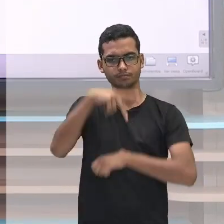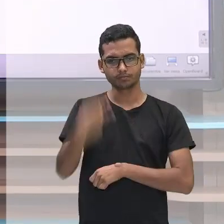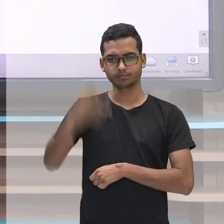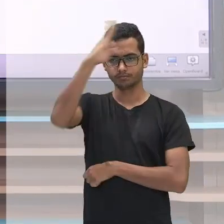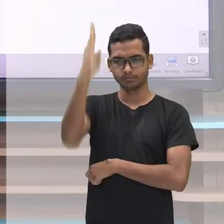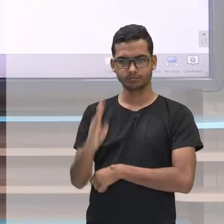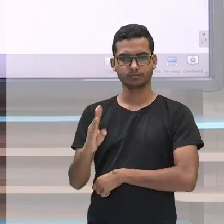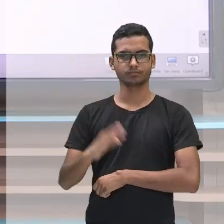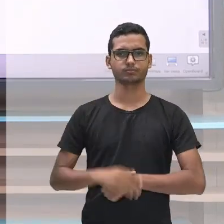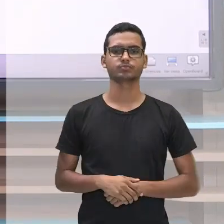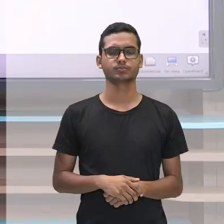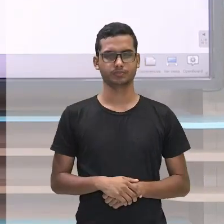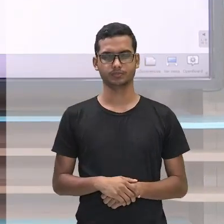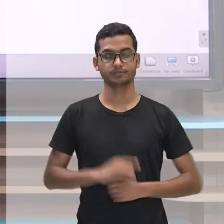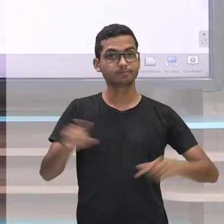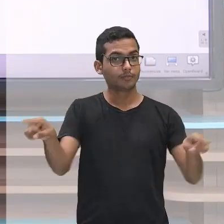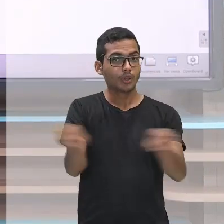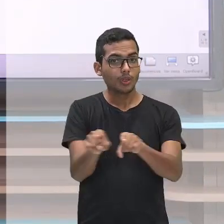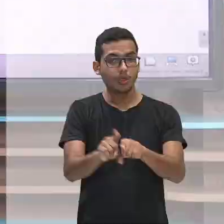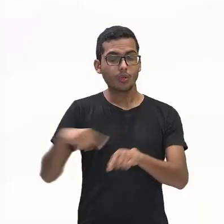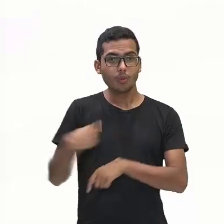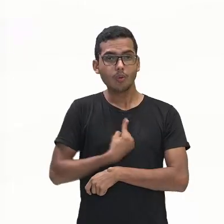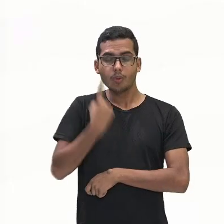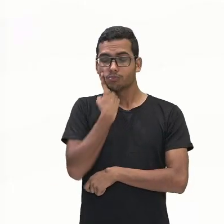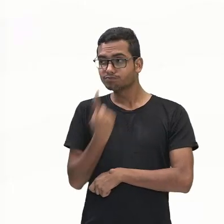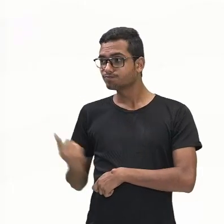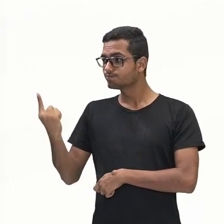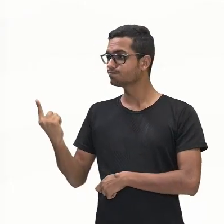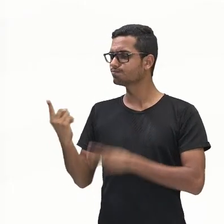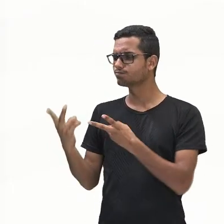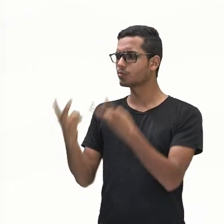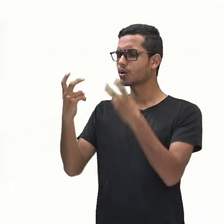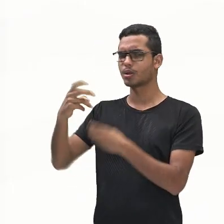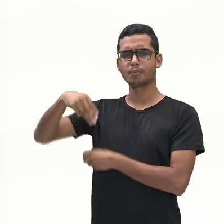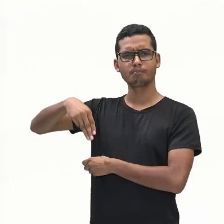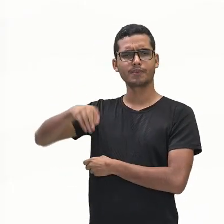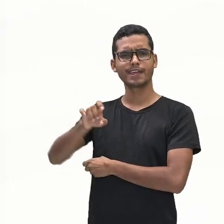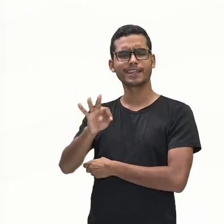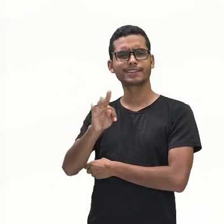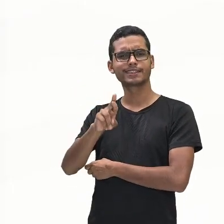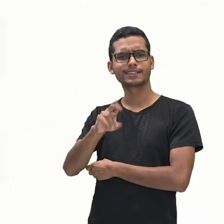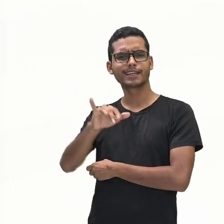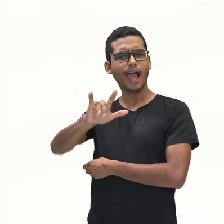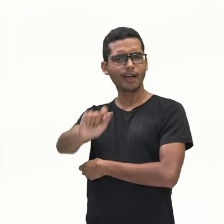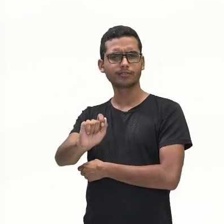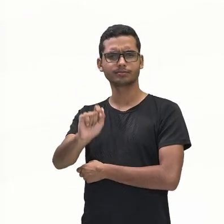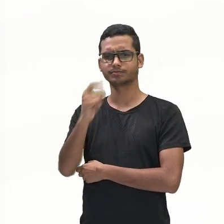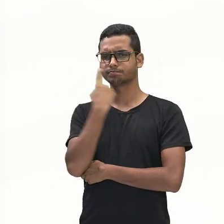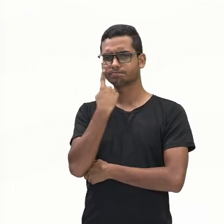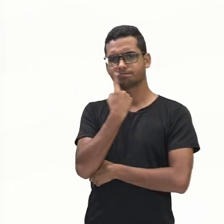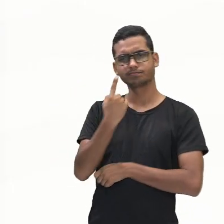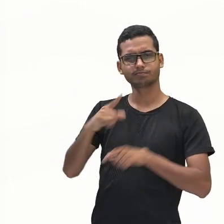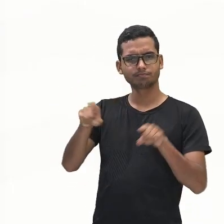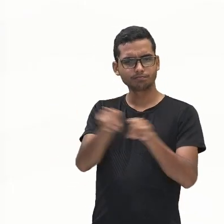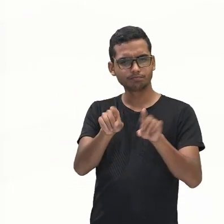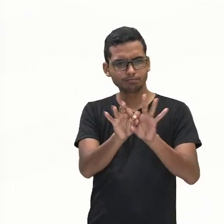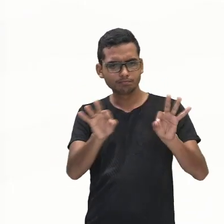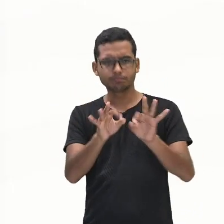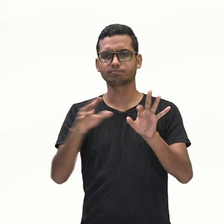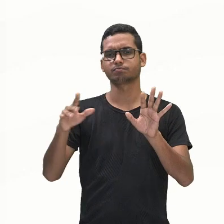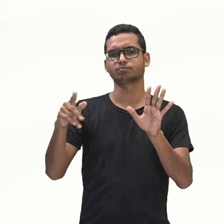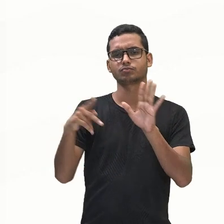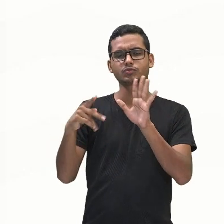aí a gente observa nessa métrica, criou essa métrica ou essa